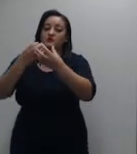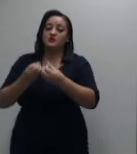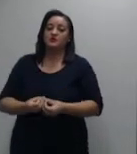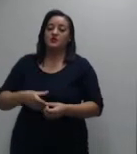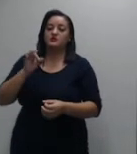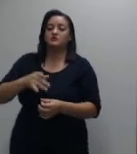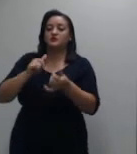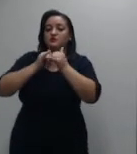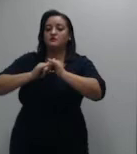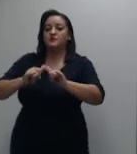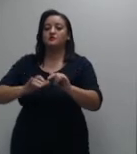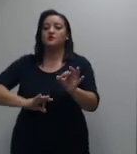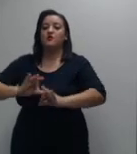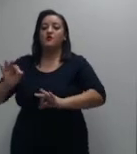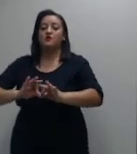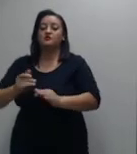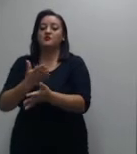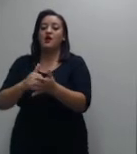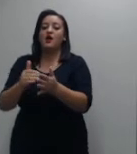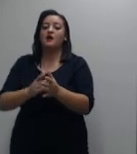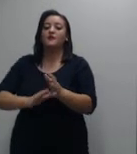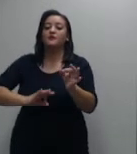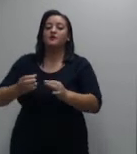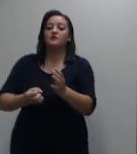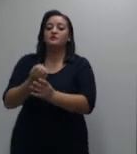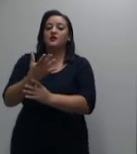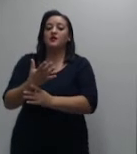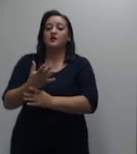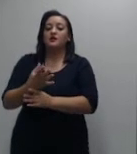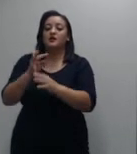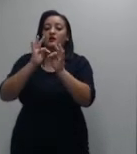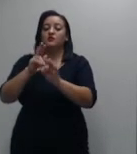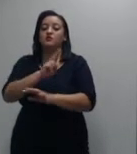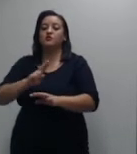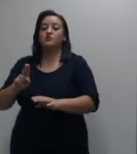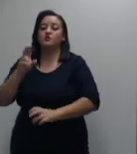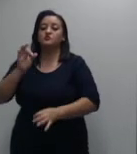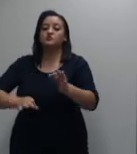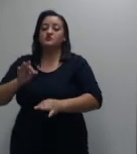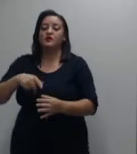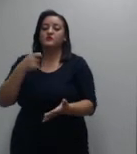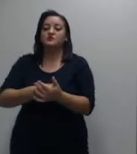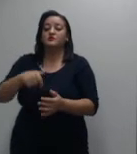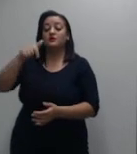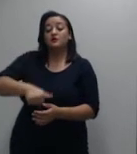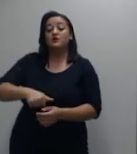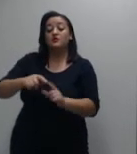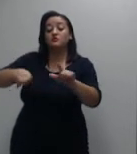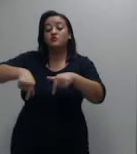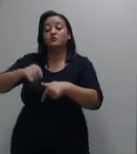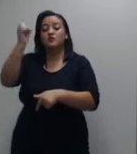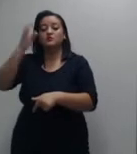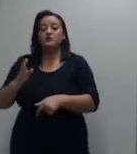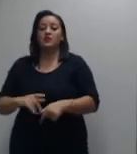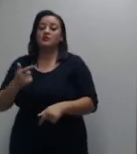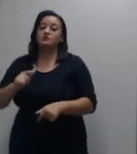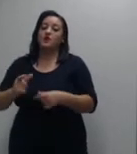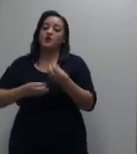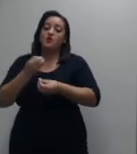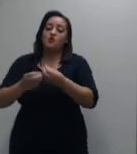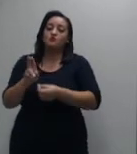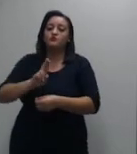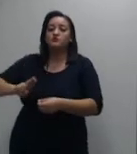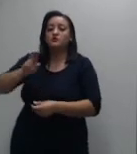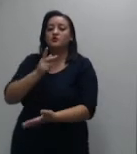preparador constitutivo até mesmo formato mesmo judicial estrangeira para ser executado no Brasil assim não a utilidade